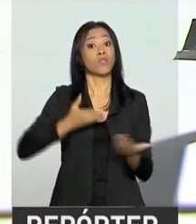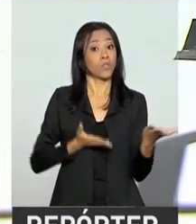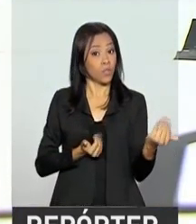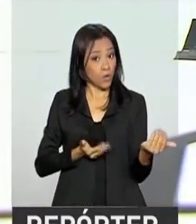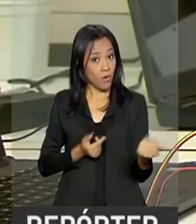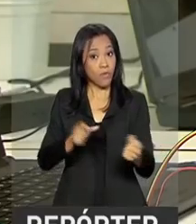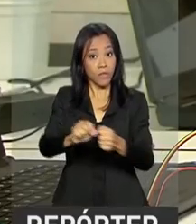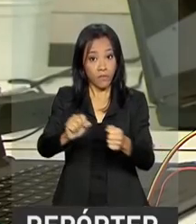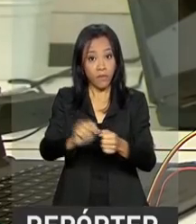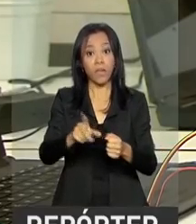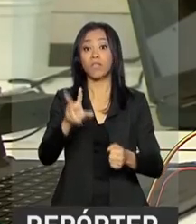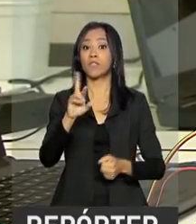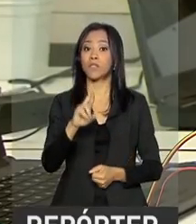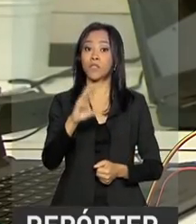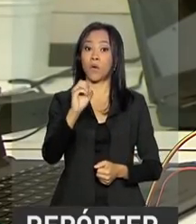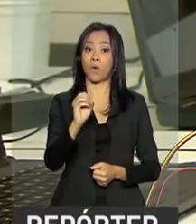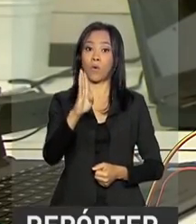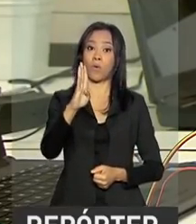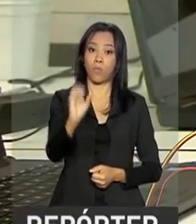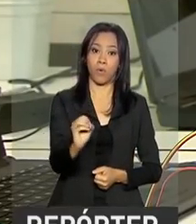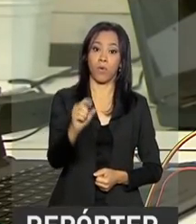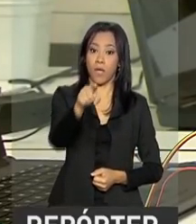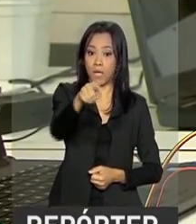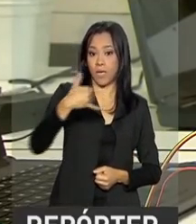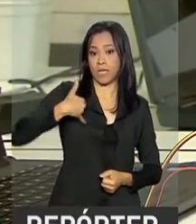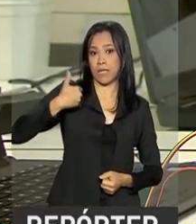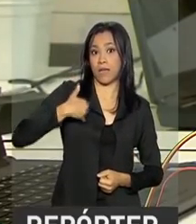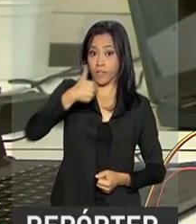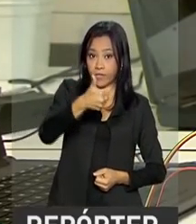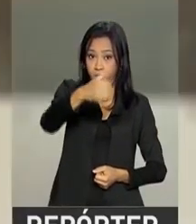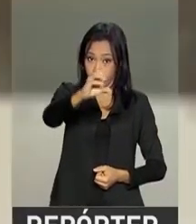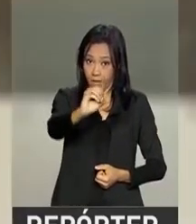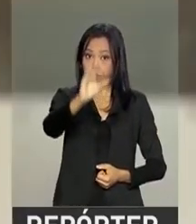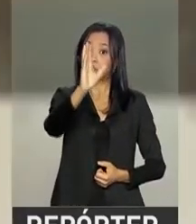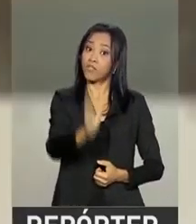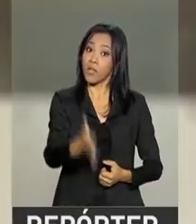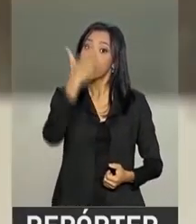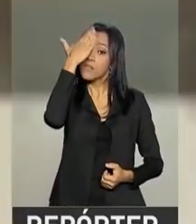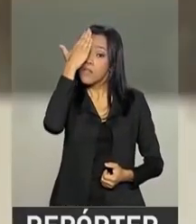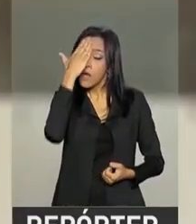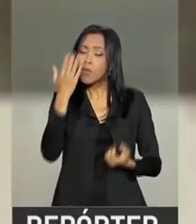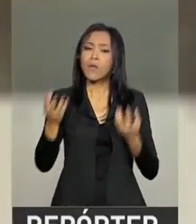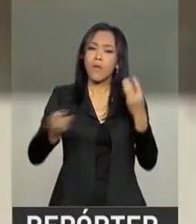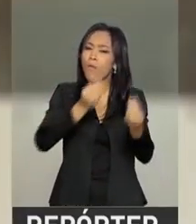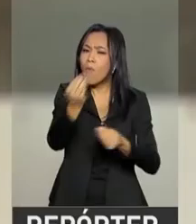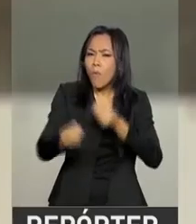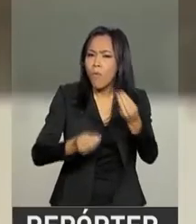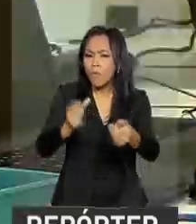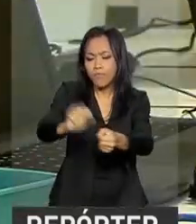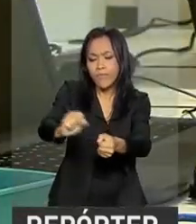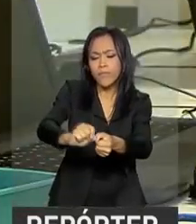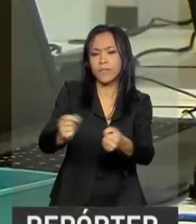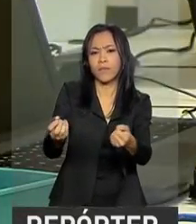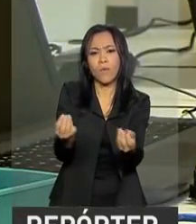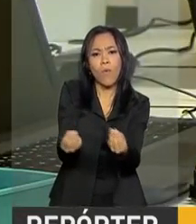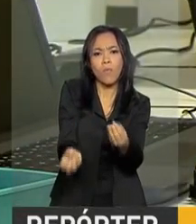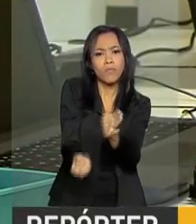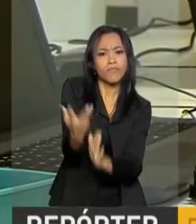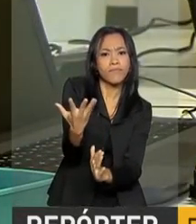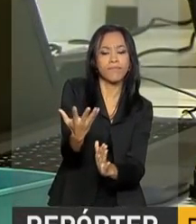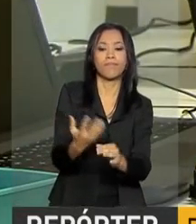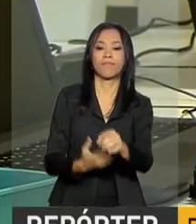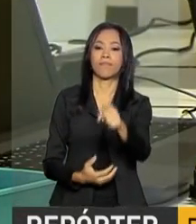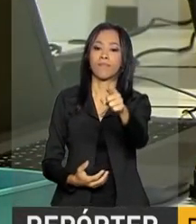robôs o davi com 10 anos já sabe que tipo de máquina que é criar eu queria